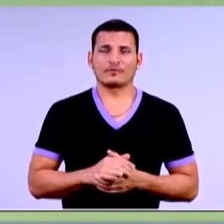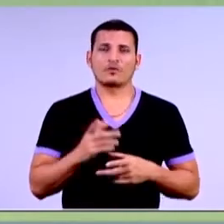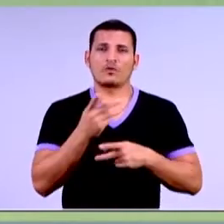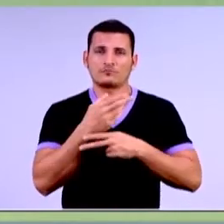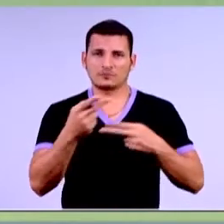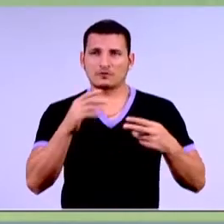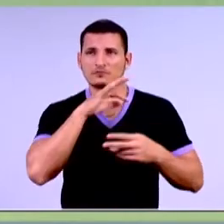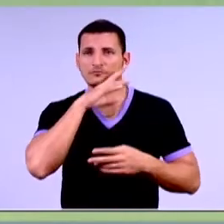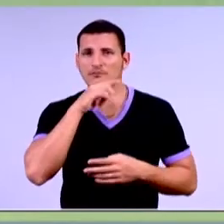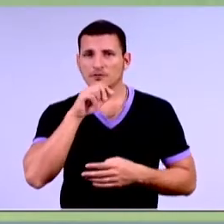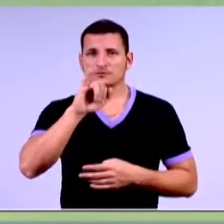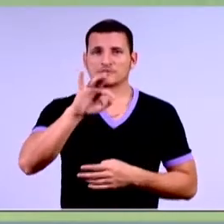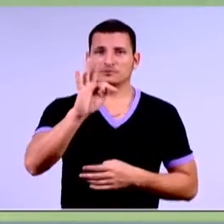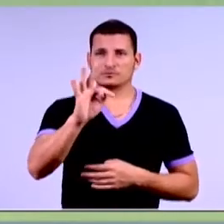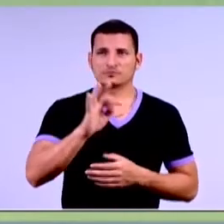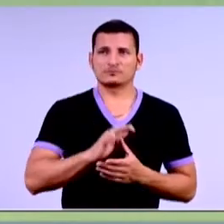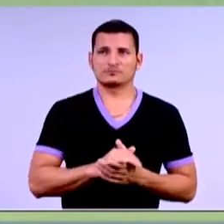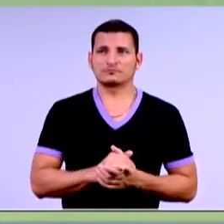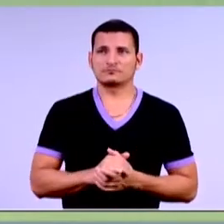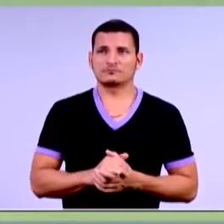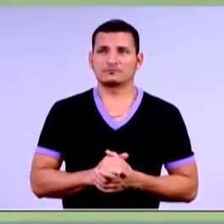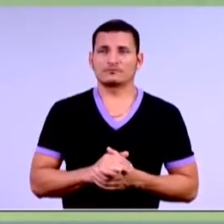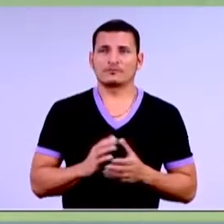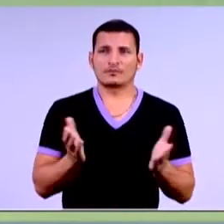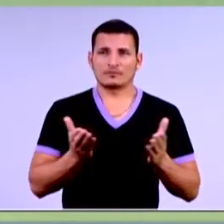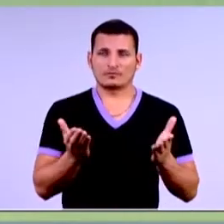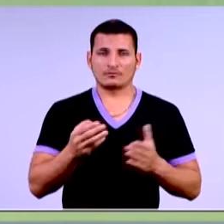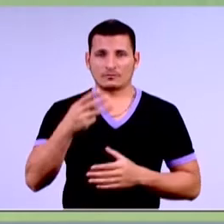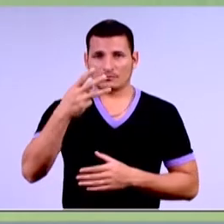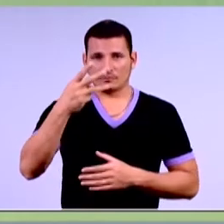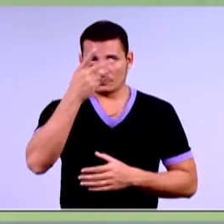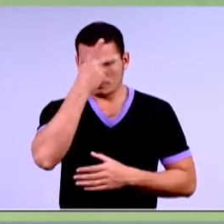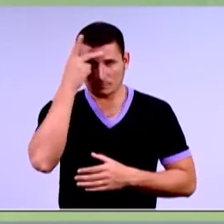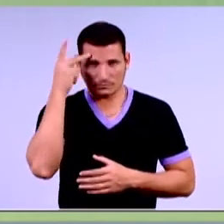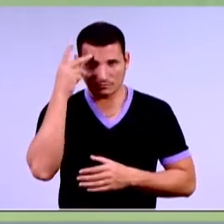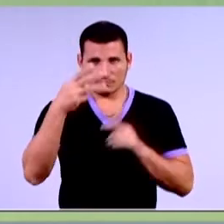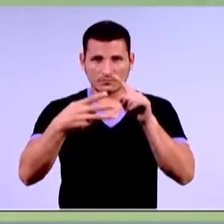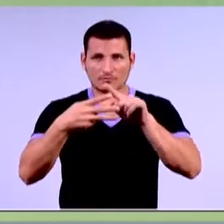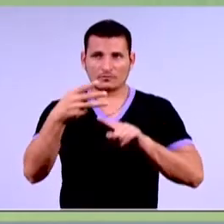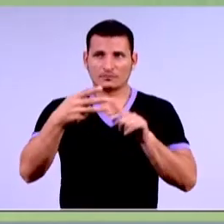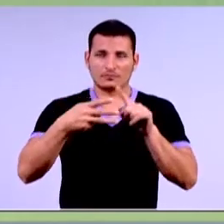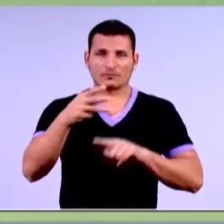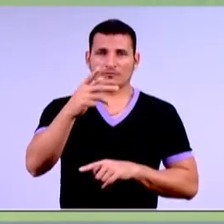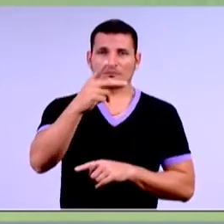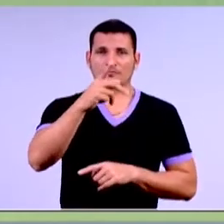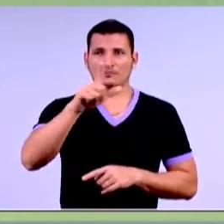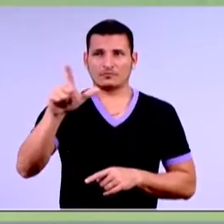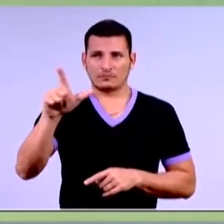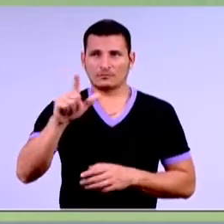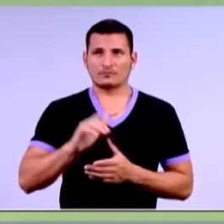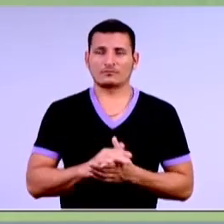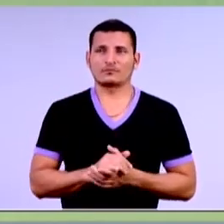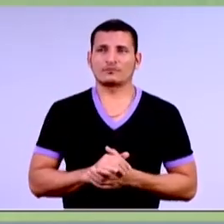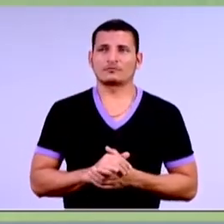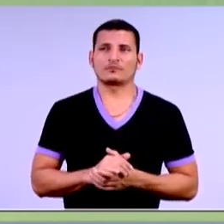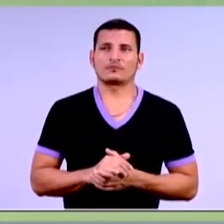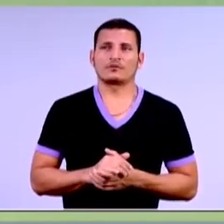estavam era e agora as três pessoas né do plural wiiware